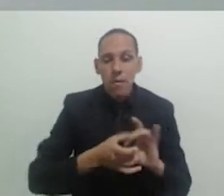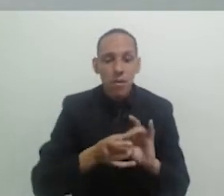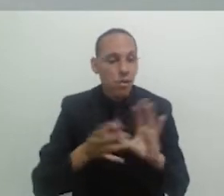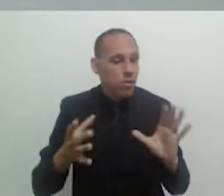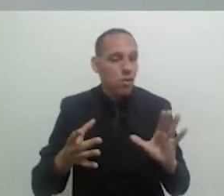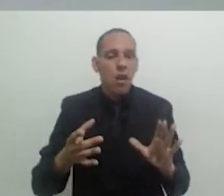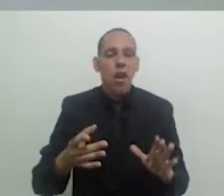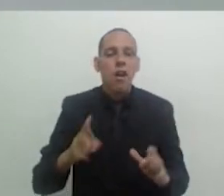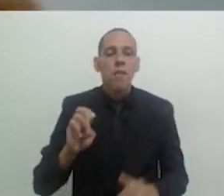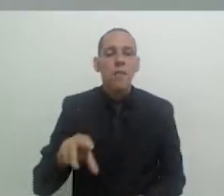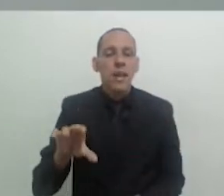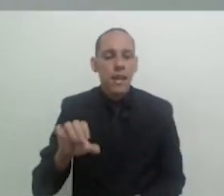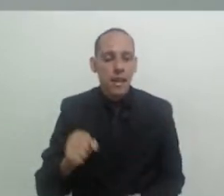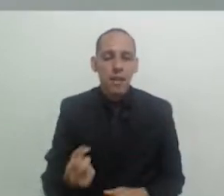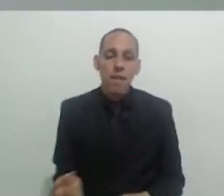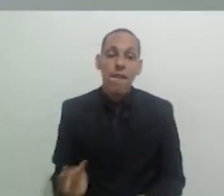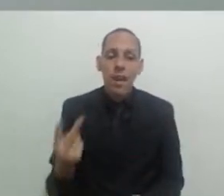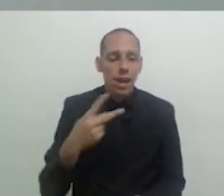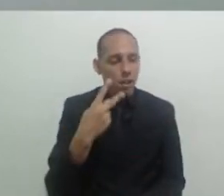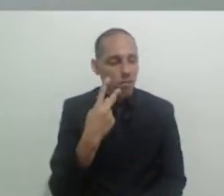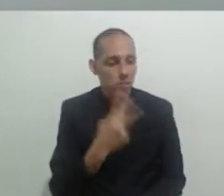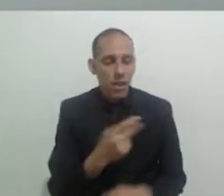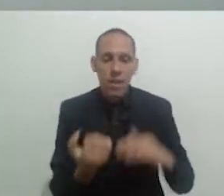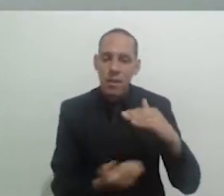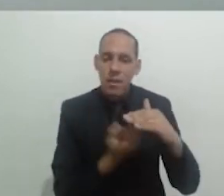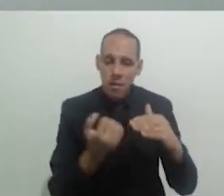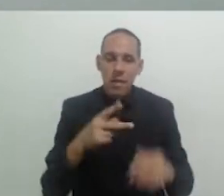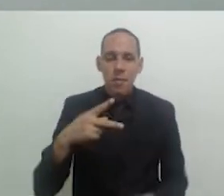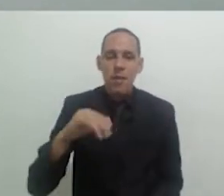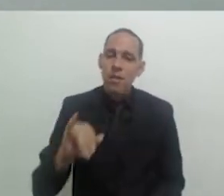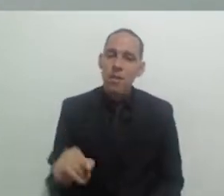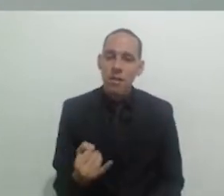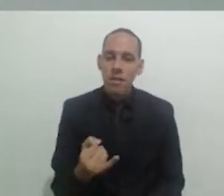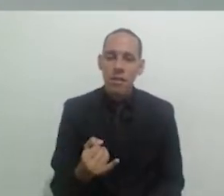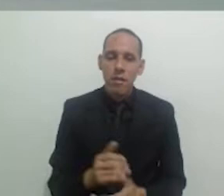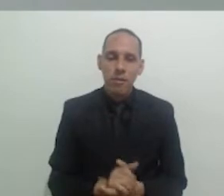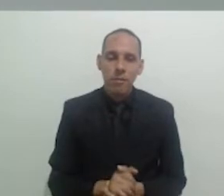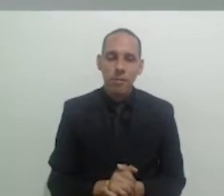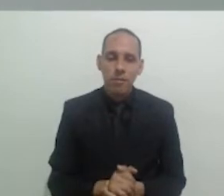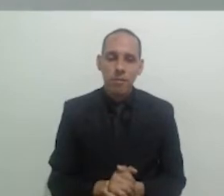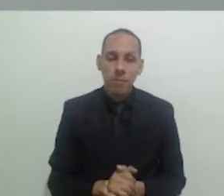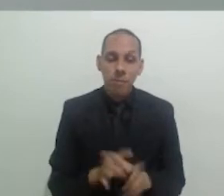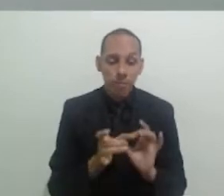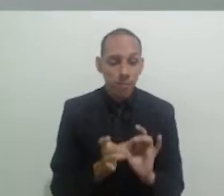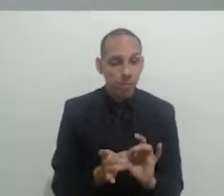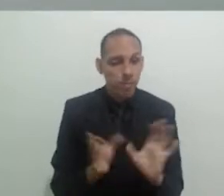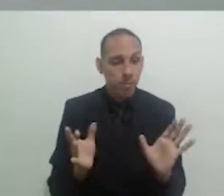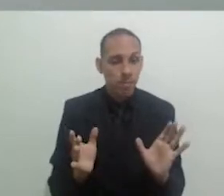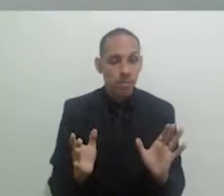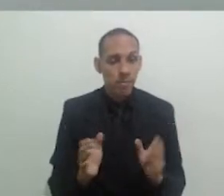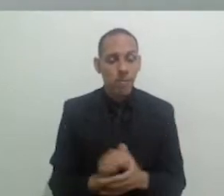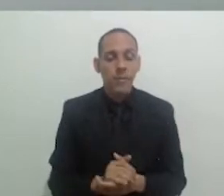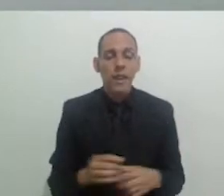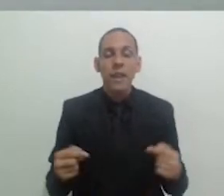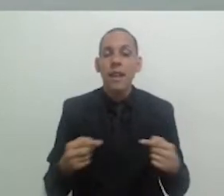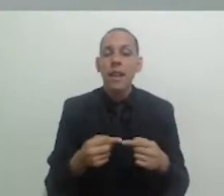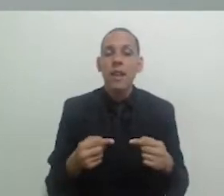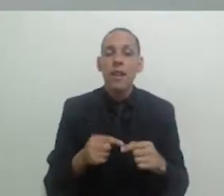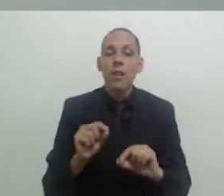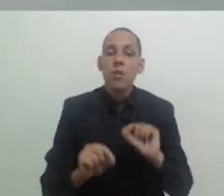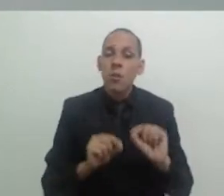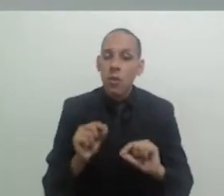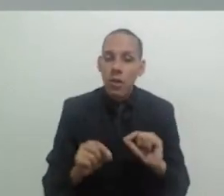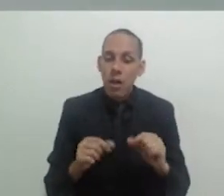também pessoa jurídica. Tal permissibilidade integra o poder geral de cautela e